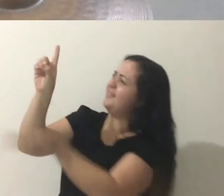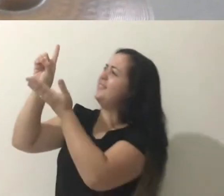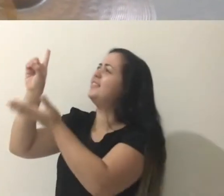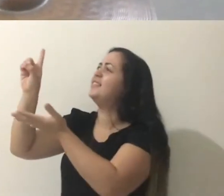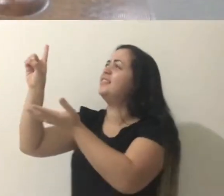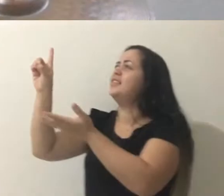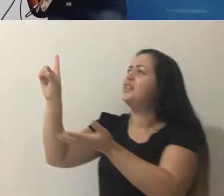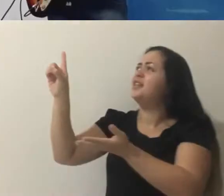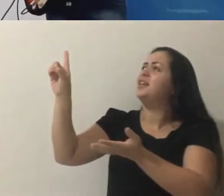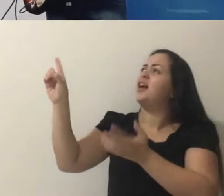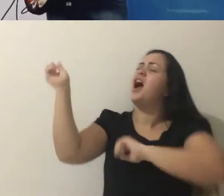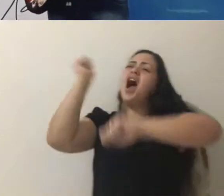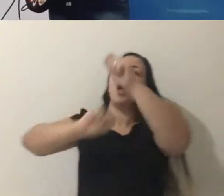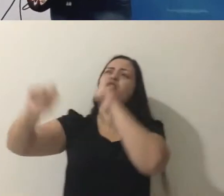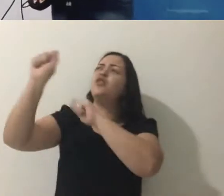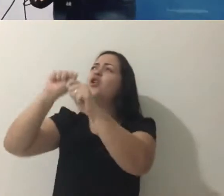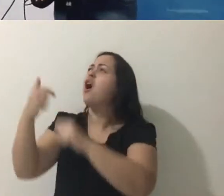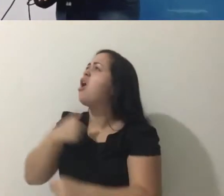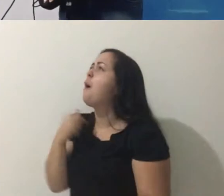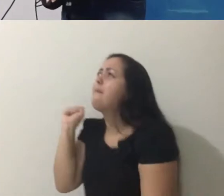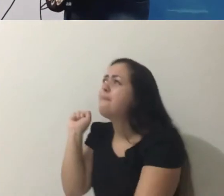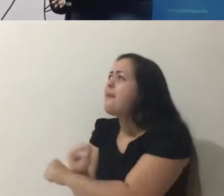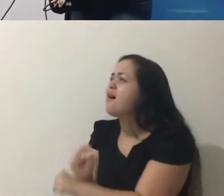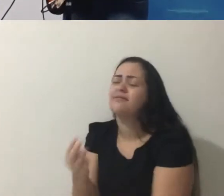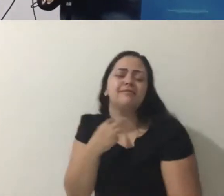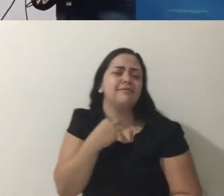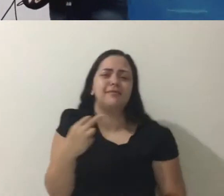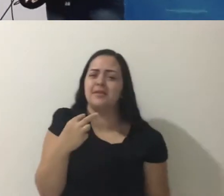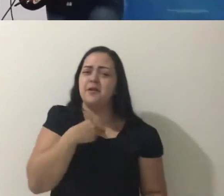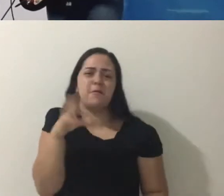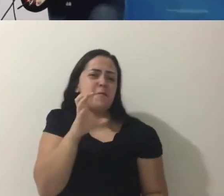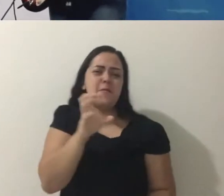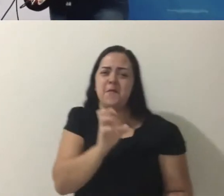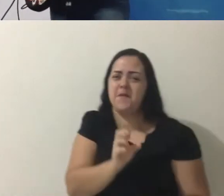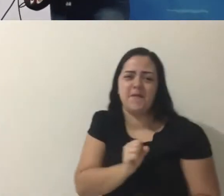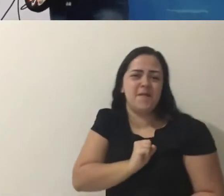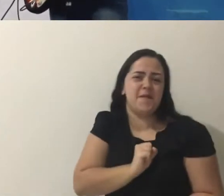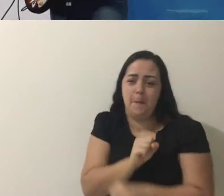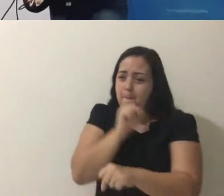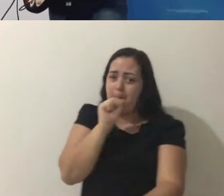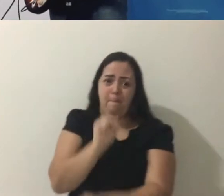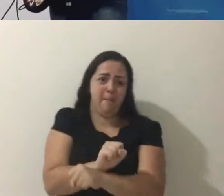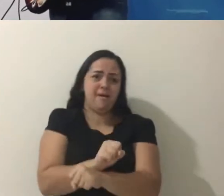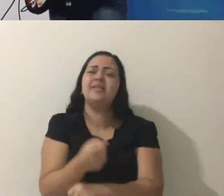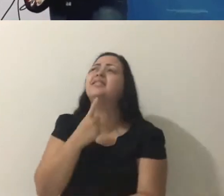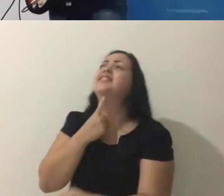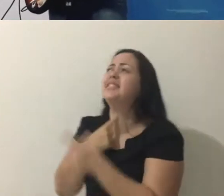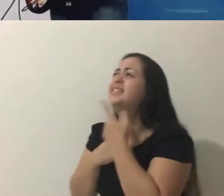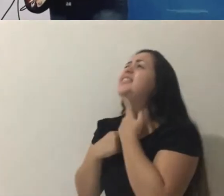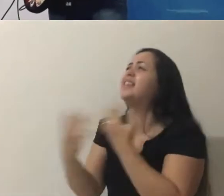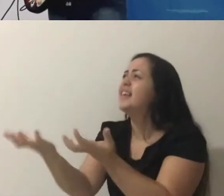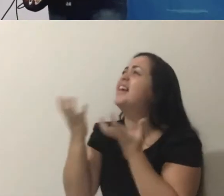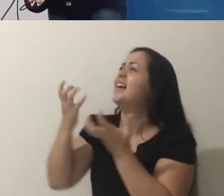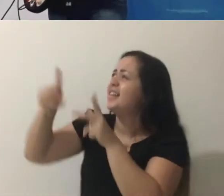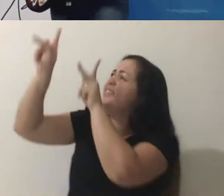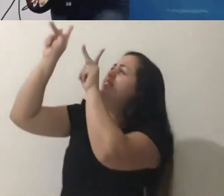Quero, Deus, eu não posso deixar de te amar, eu não posso deixar de adorar, eu não posso deixar de desejar